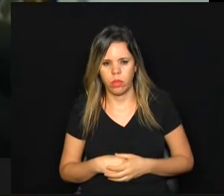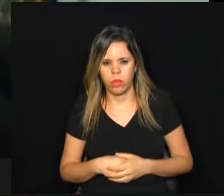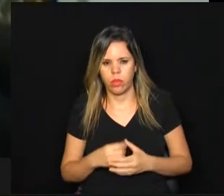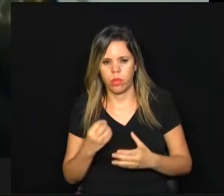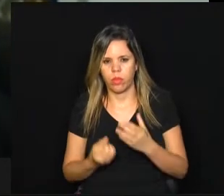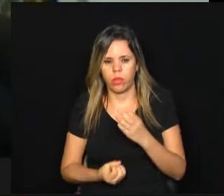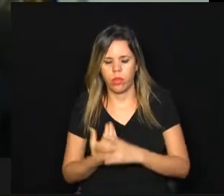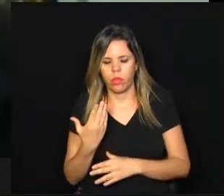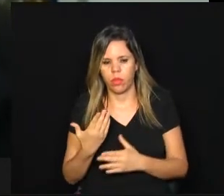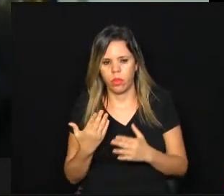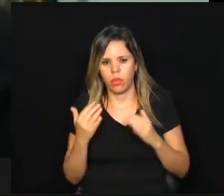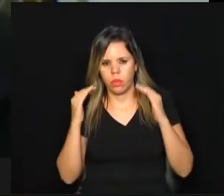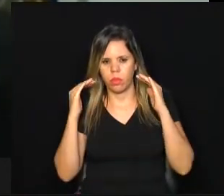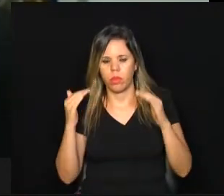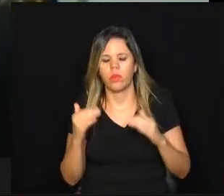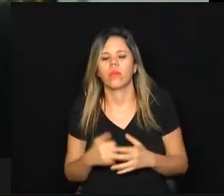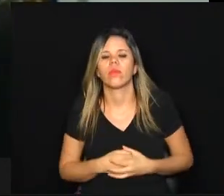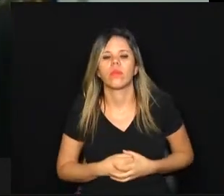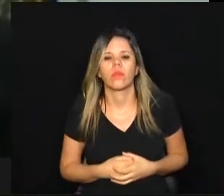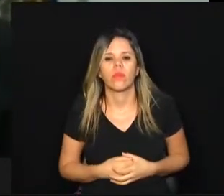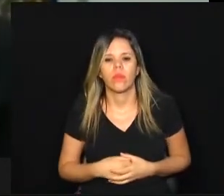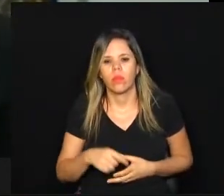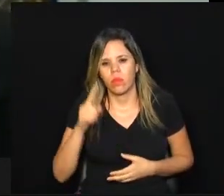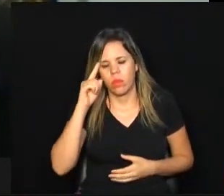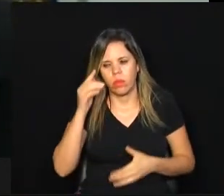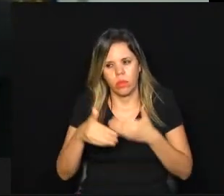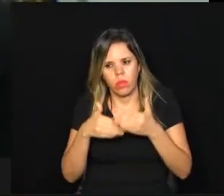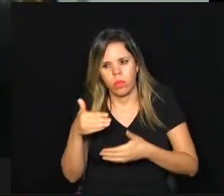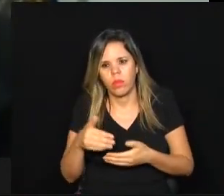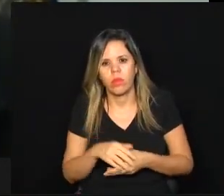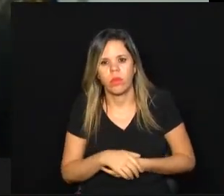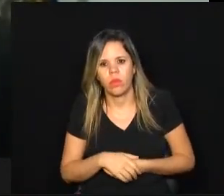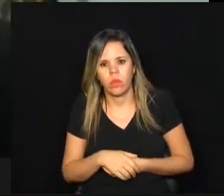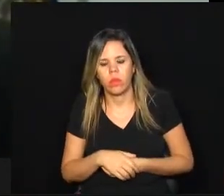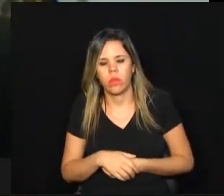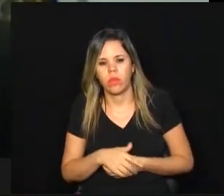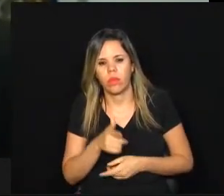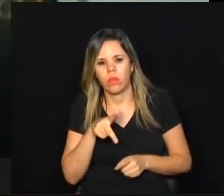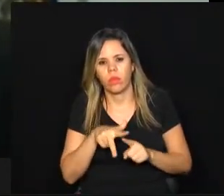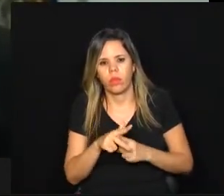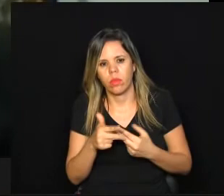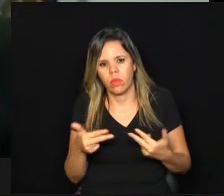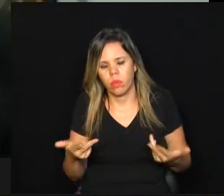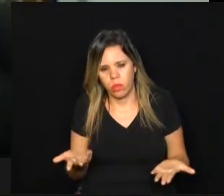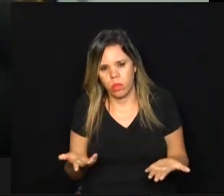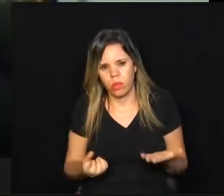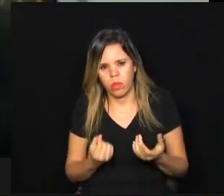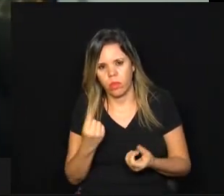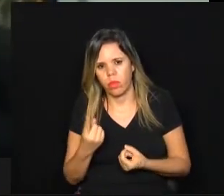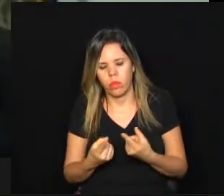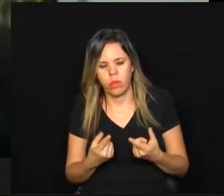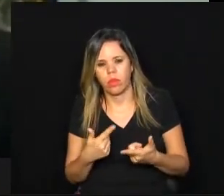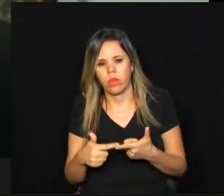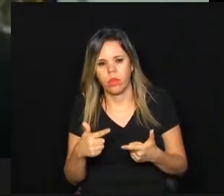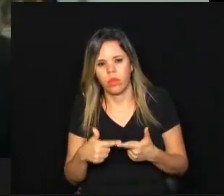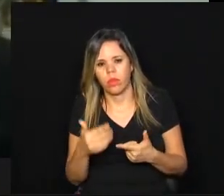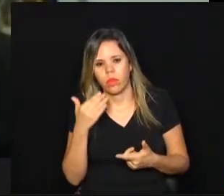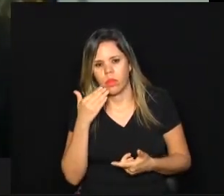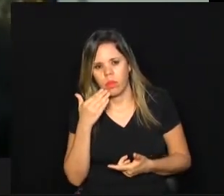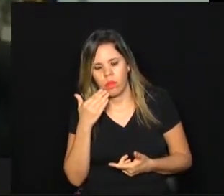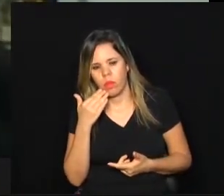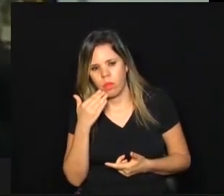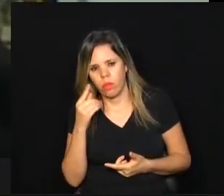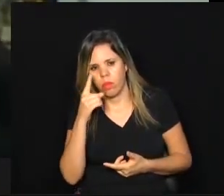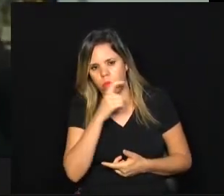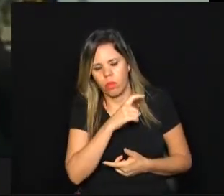aconteça. E que, no dia a dia, venhamos a corrigir eventuais imperfeições ou dificuldades